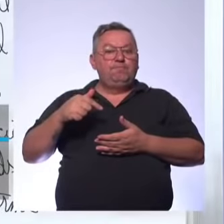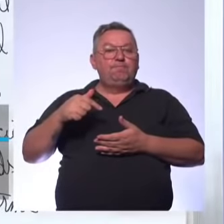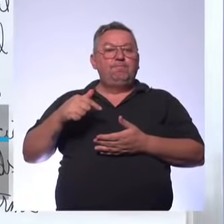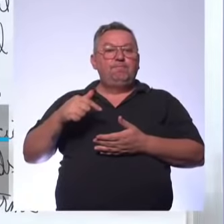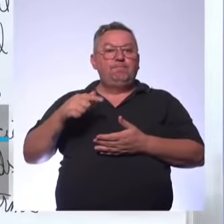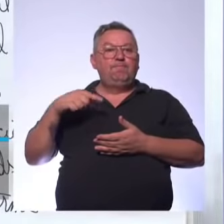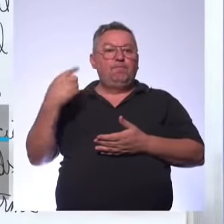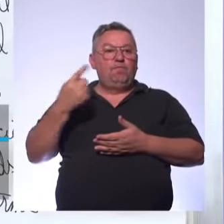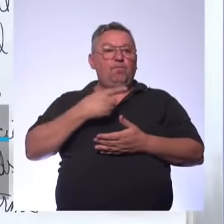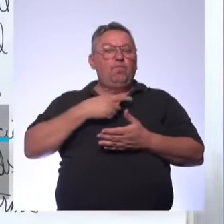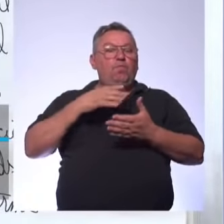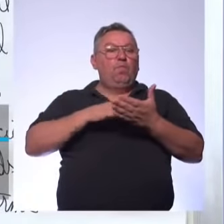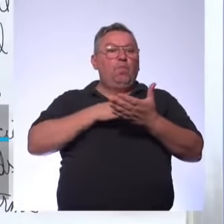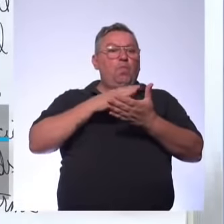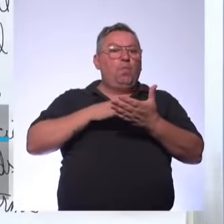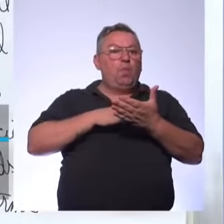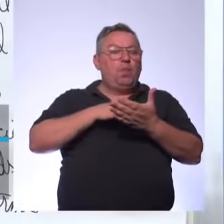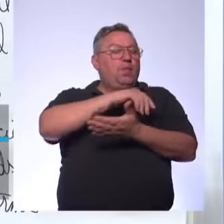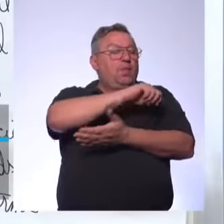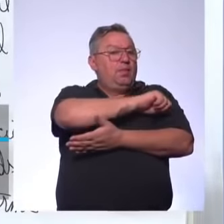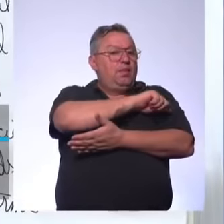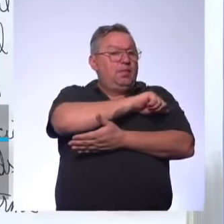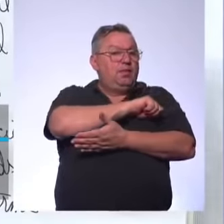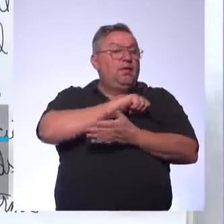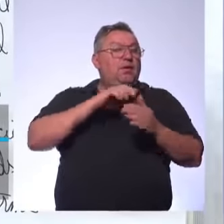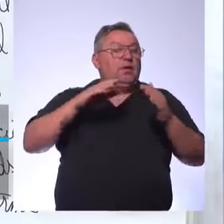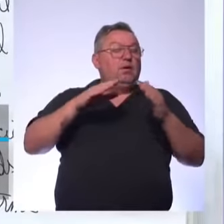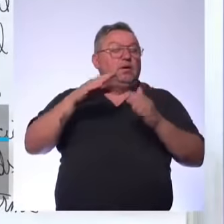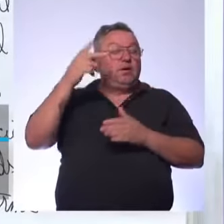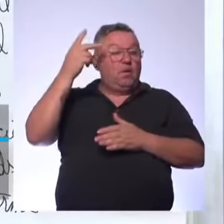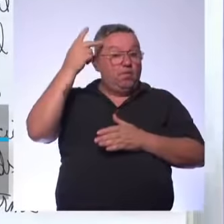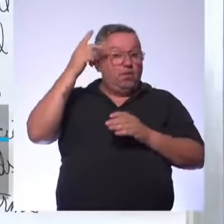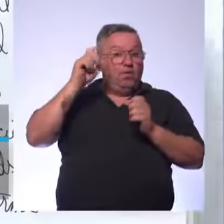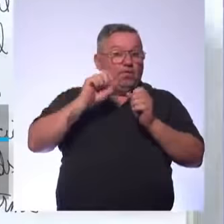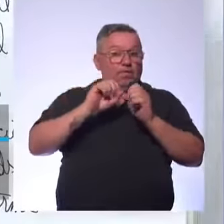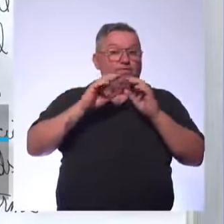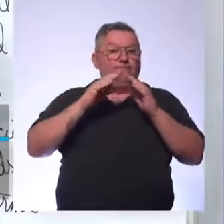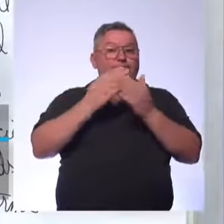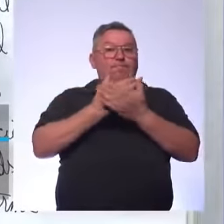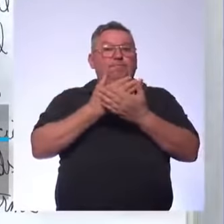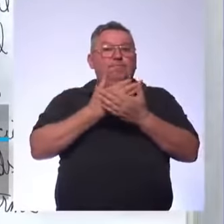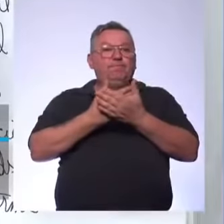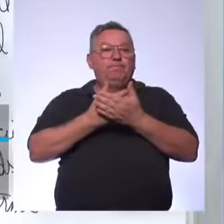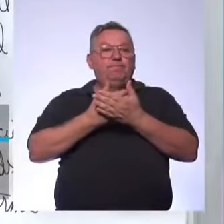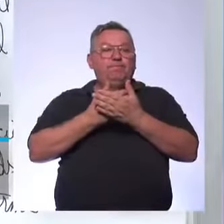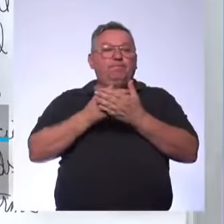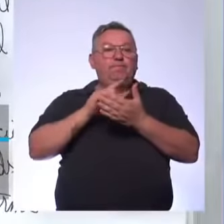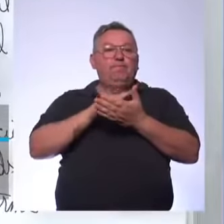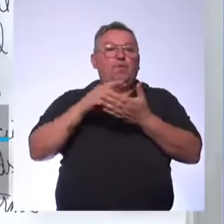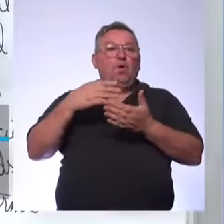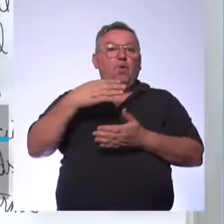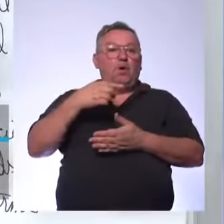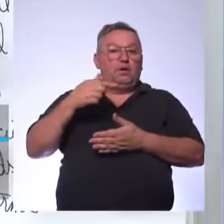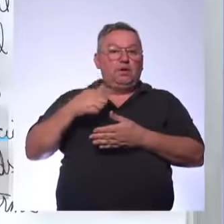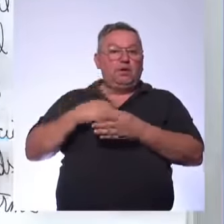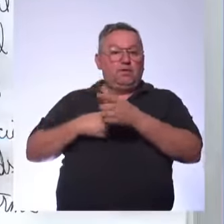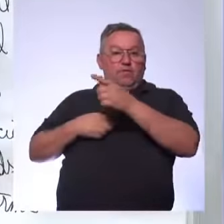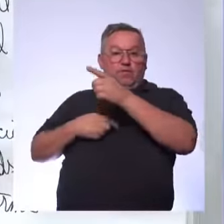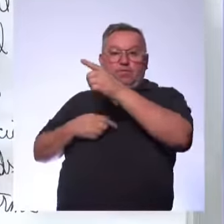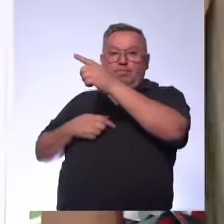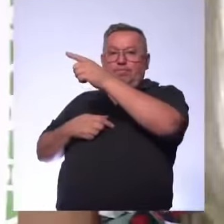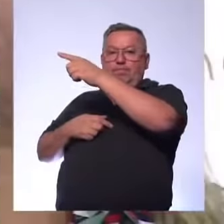do nosso caderno do aluno do São Paulo Faz Escola. Olha, eu vou trabalhar hoje a página 47, ó, essa daqui,